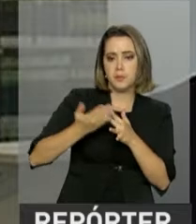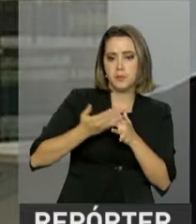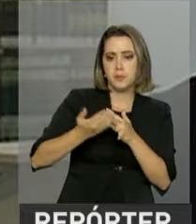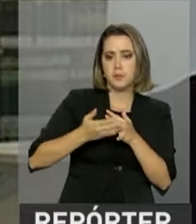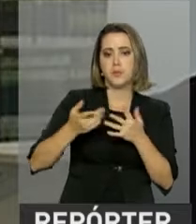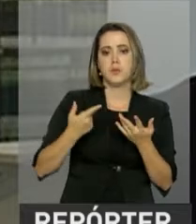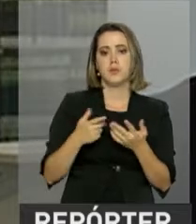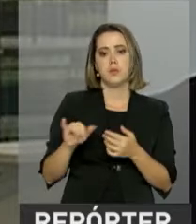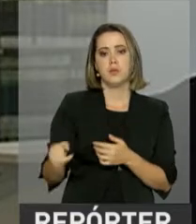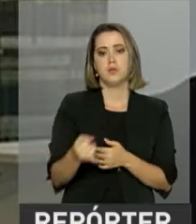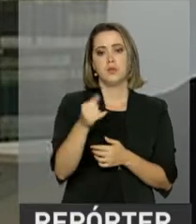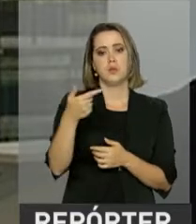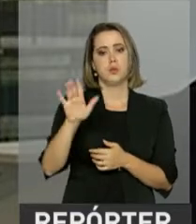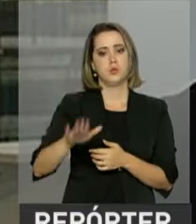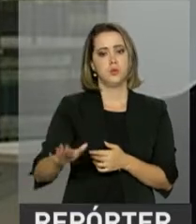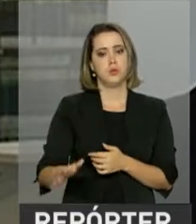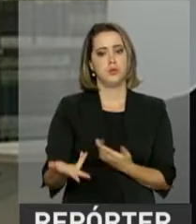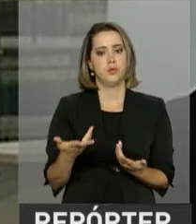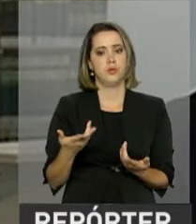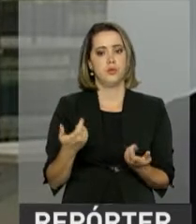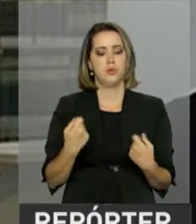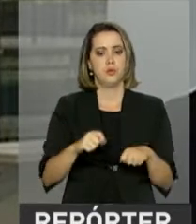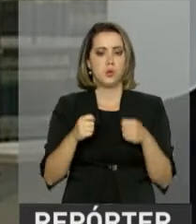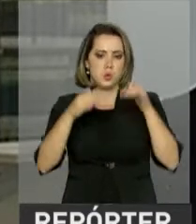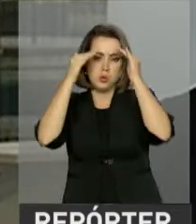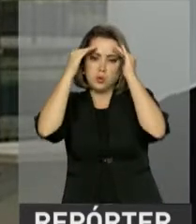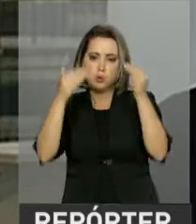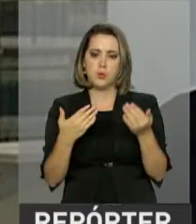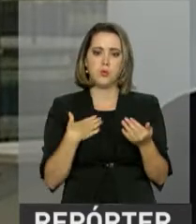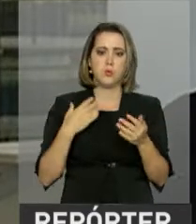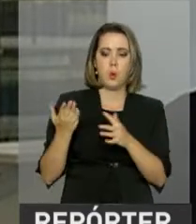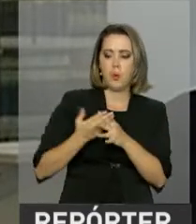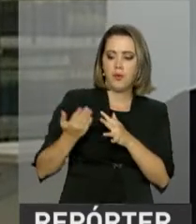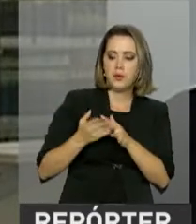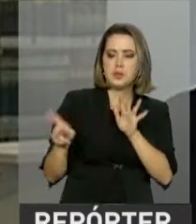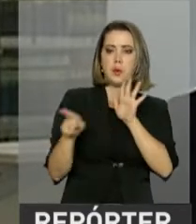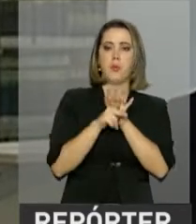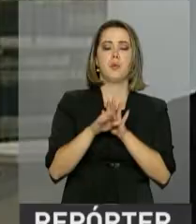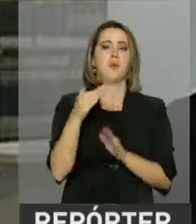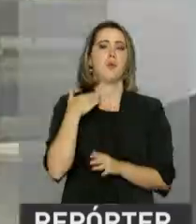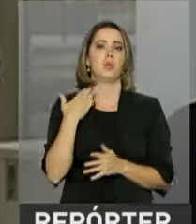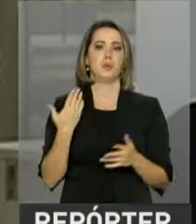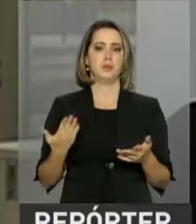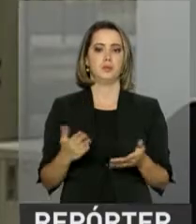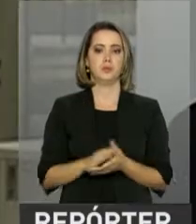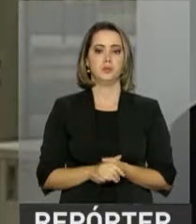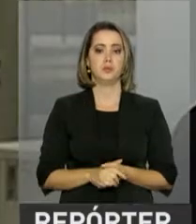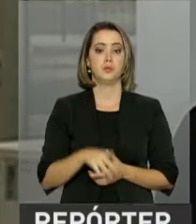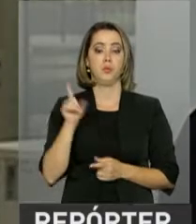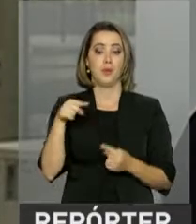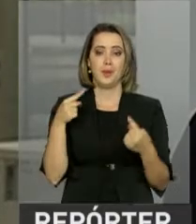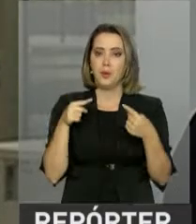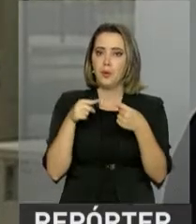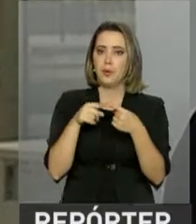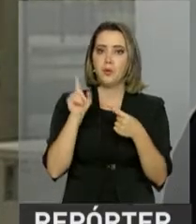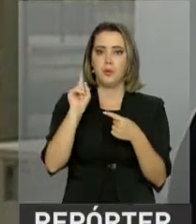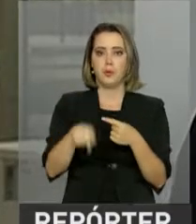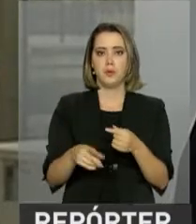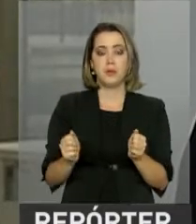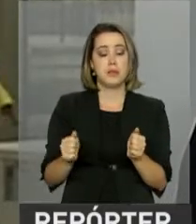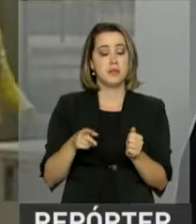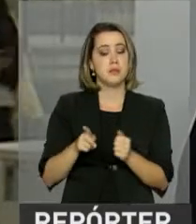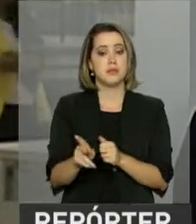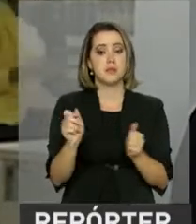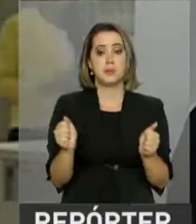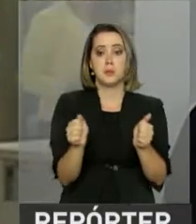juro menor não sendo obrigado a gastar com financiamento do próprio banco da instituição financeira o ideal é sempre juntar